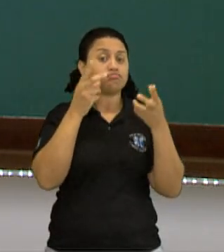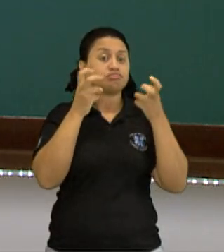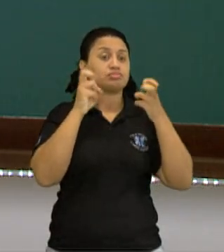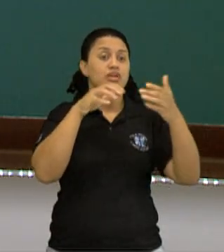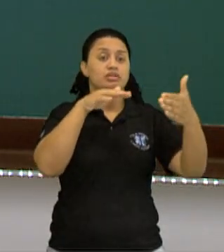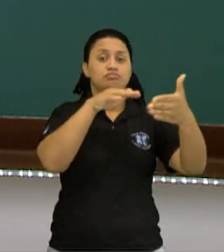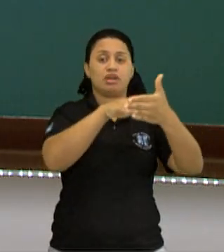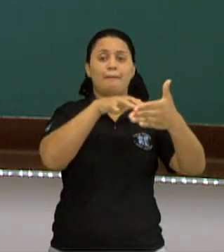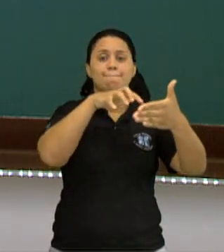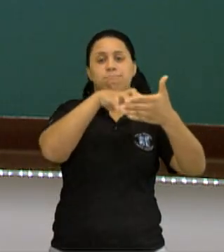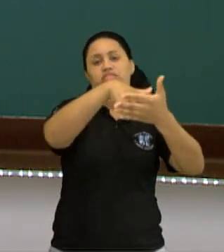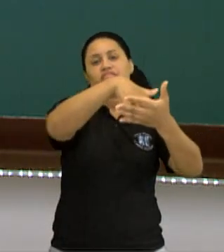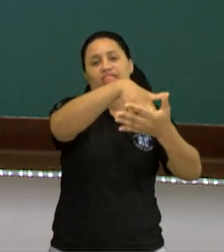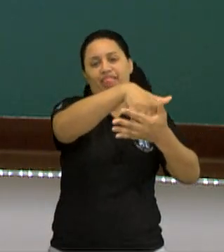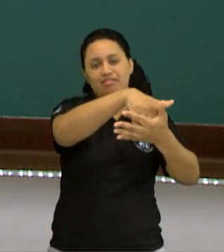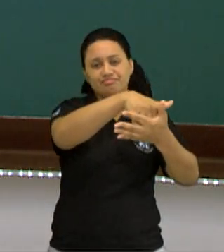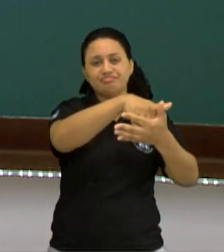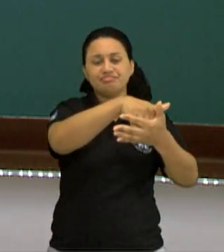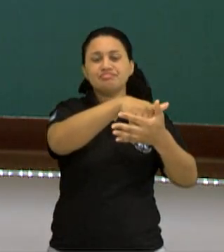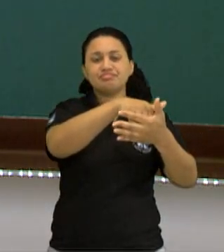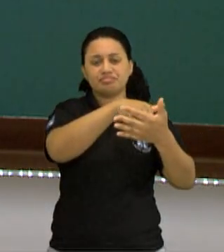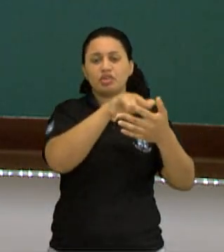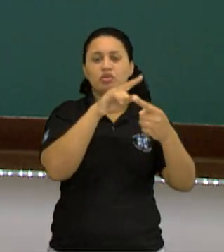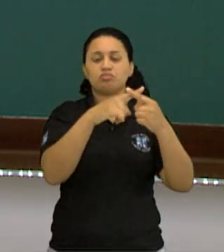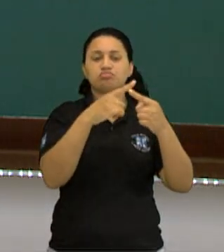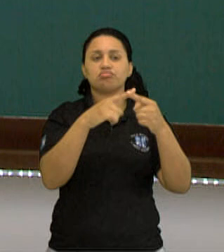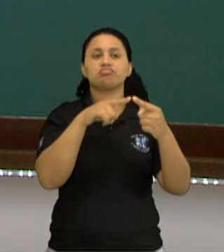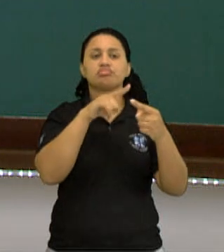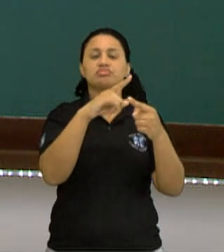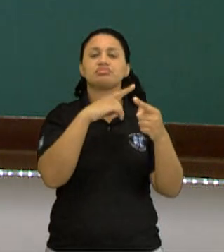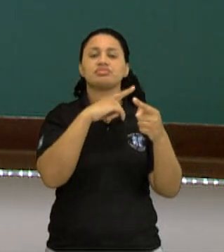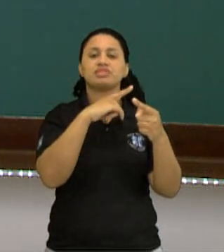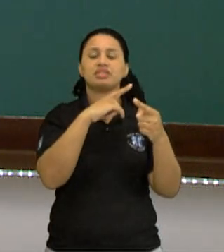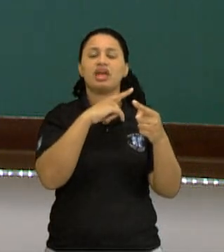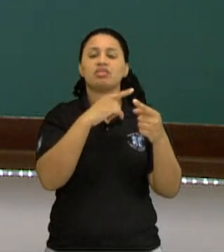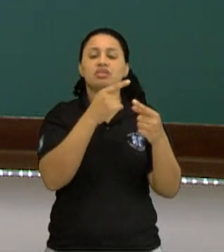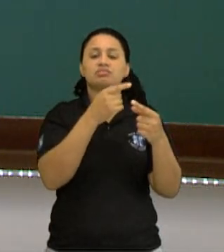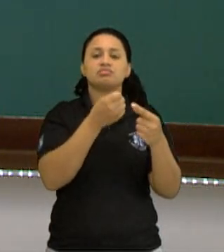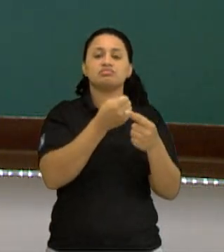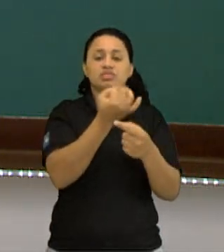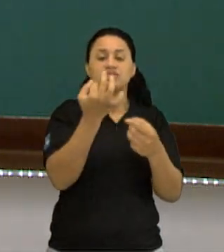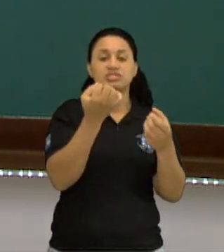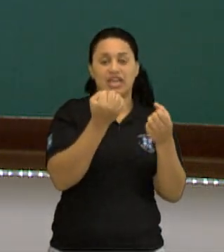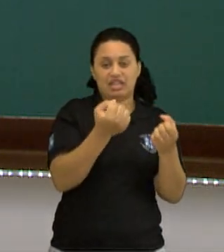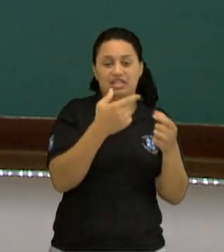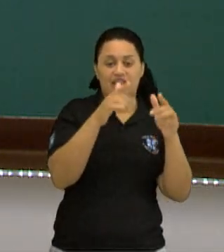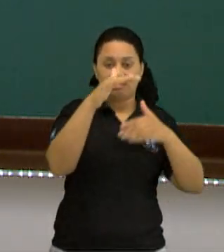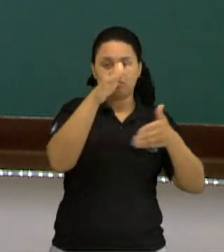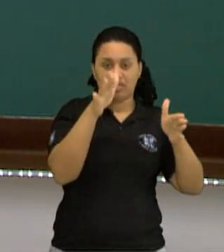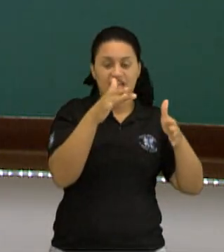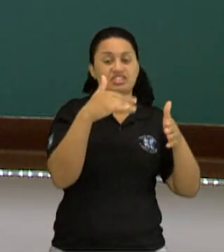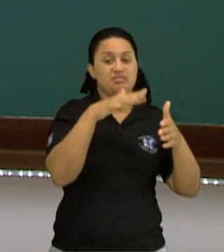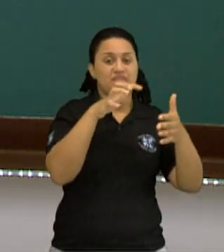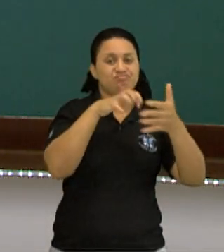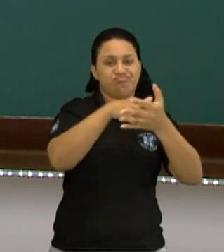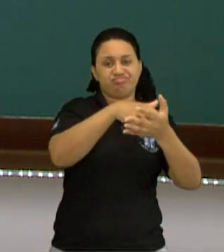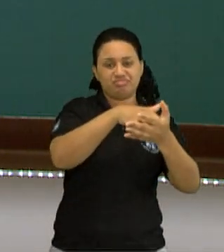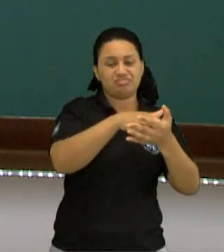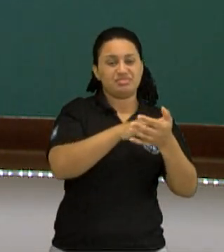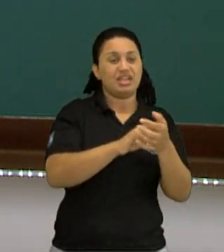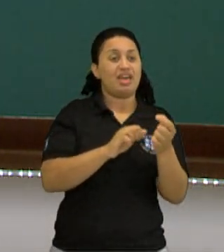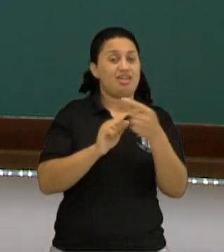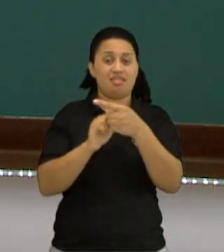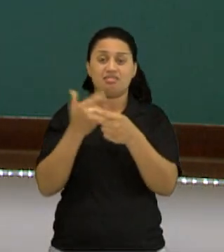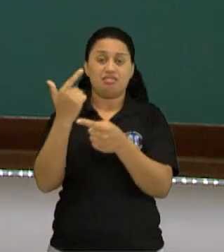o estrago promovido pelo veículo que tem a carga é muito maior do que com o veículo que não tem a tal